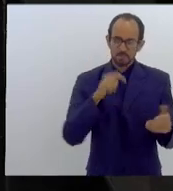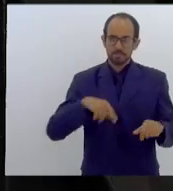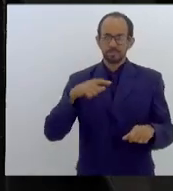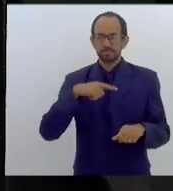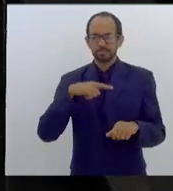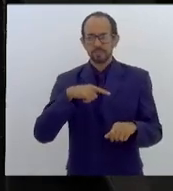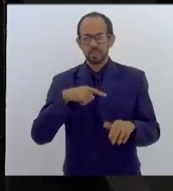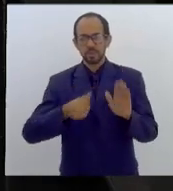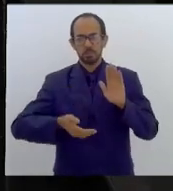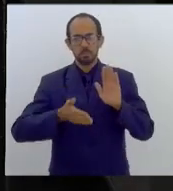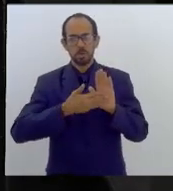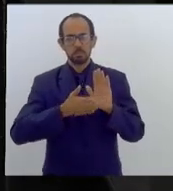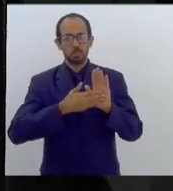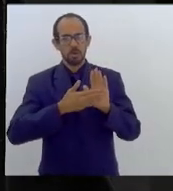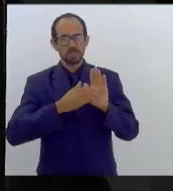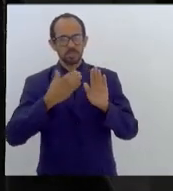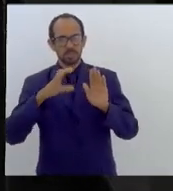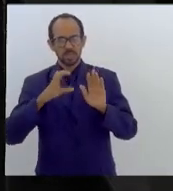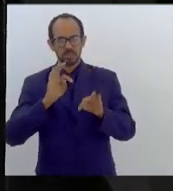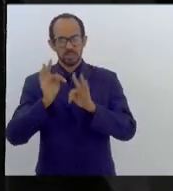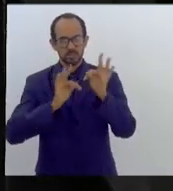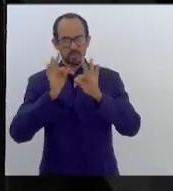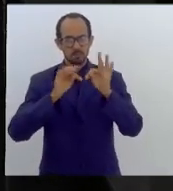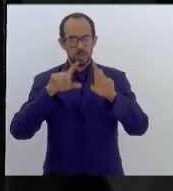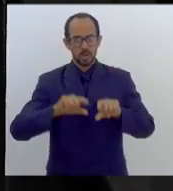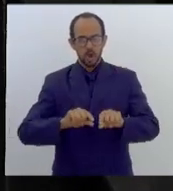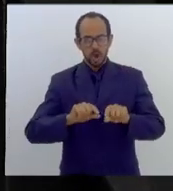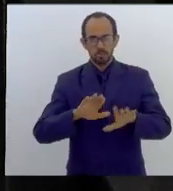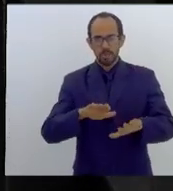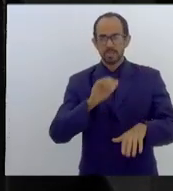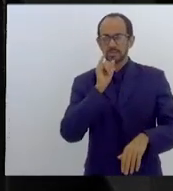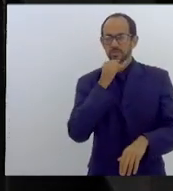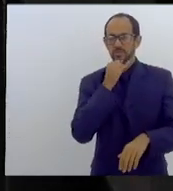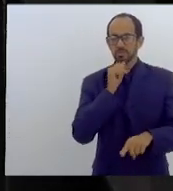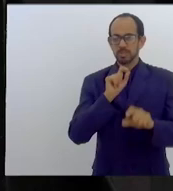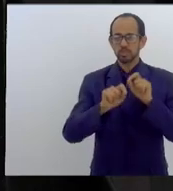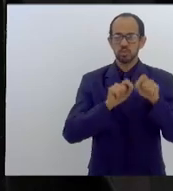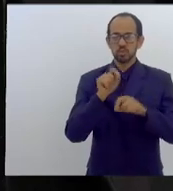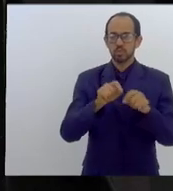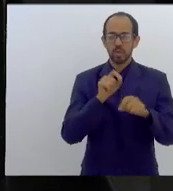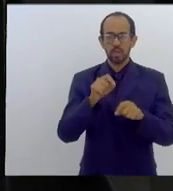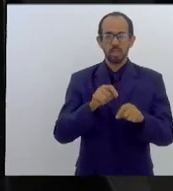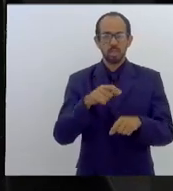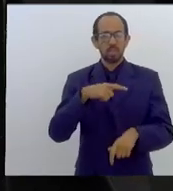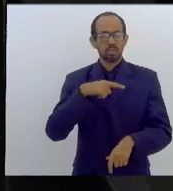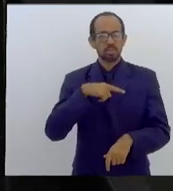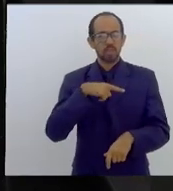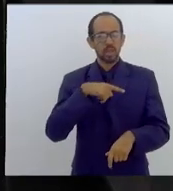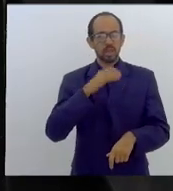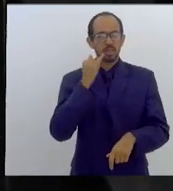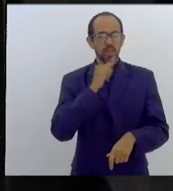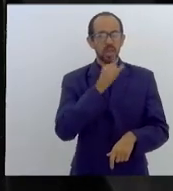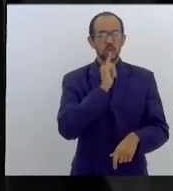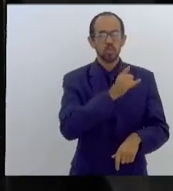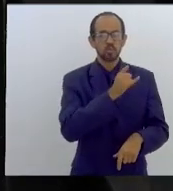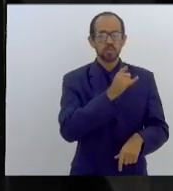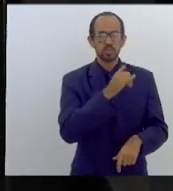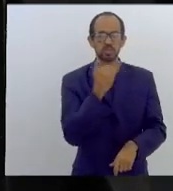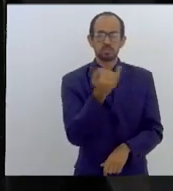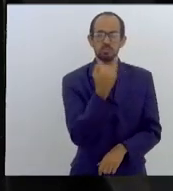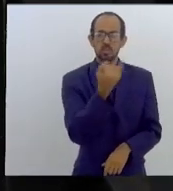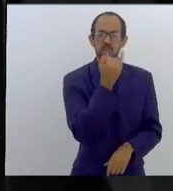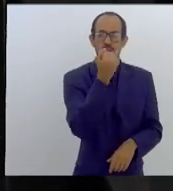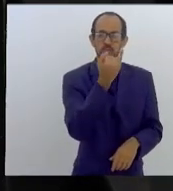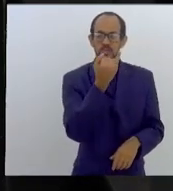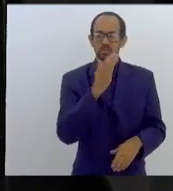programação a menor para a ciência e tecnologia, há, infelizmente, escândalos importantes, inclusive alguns deles objeto